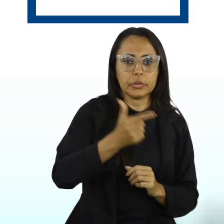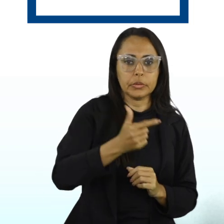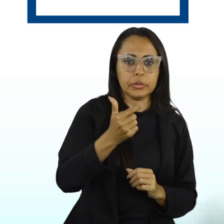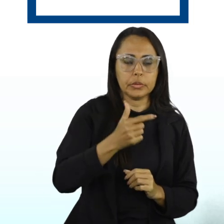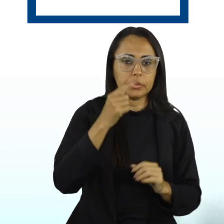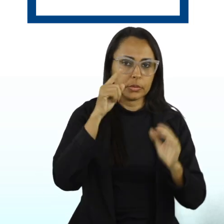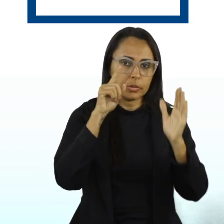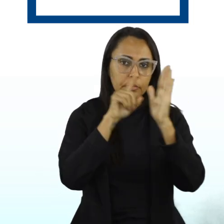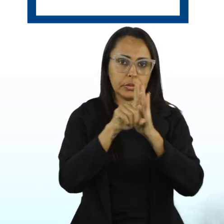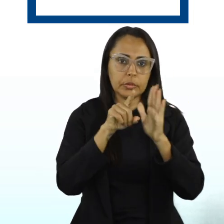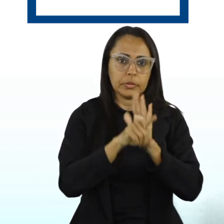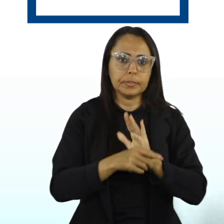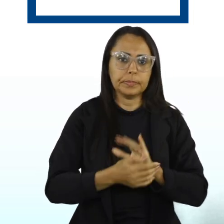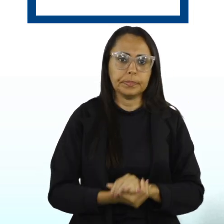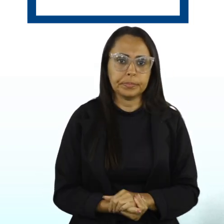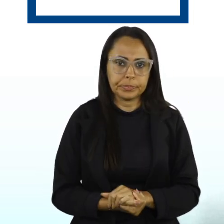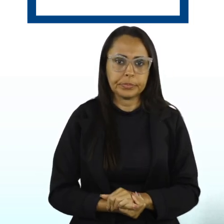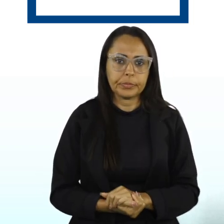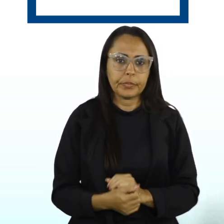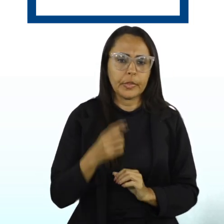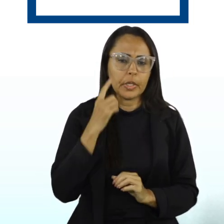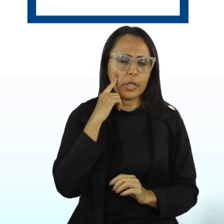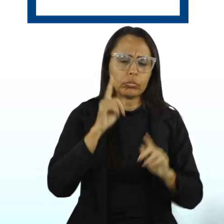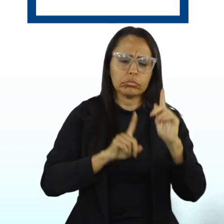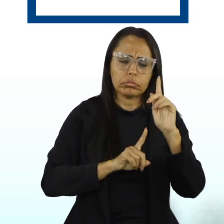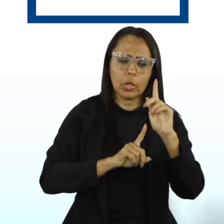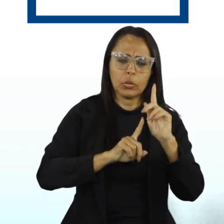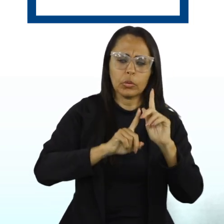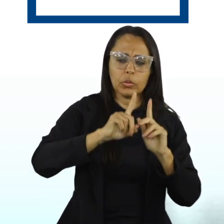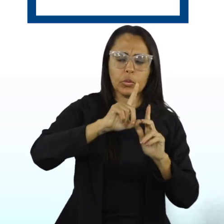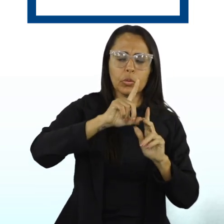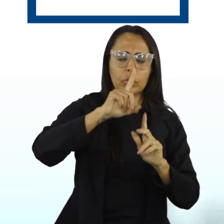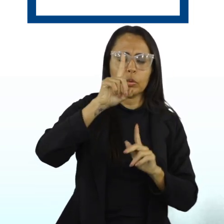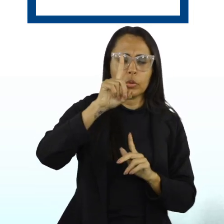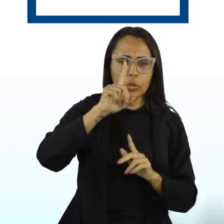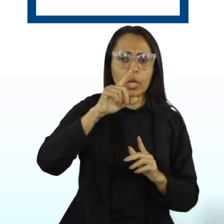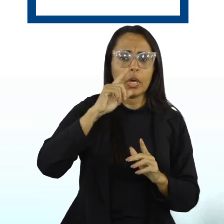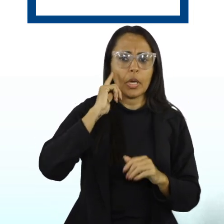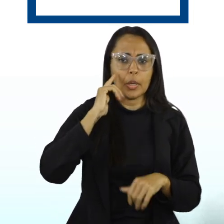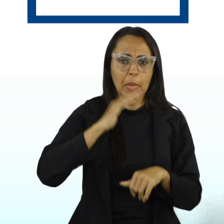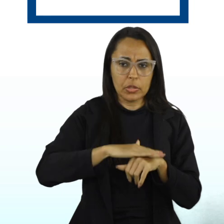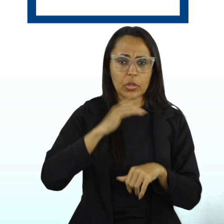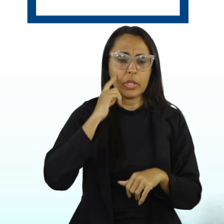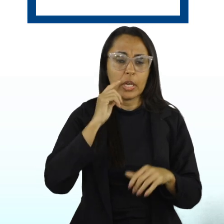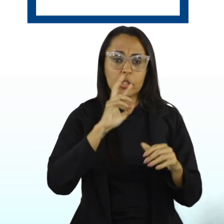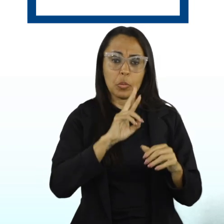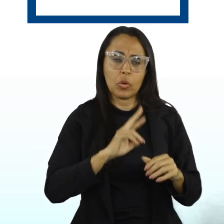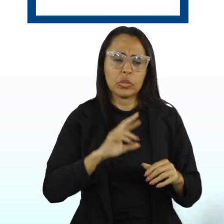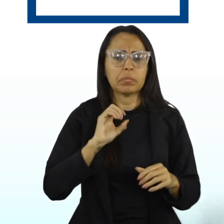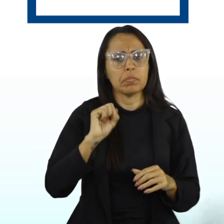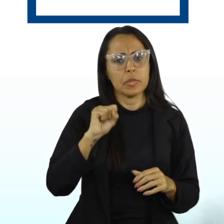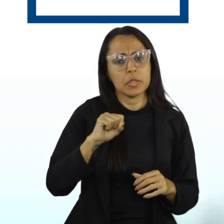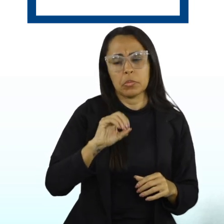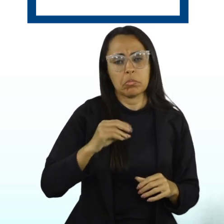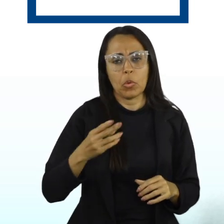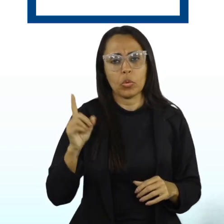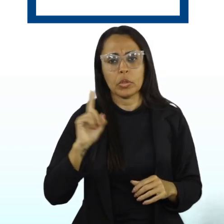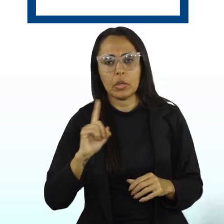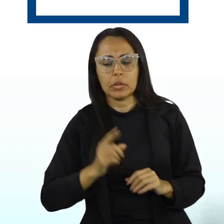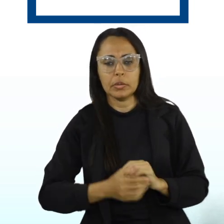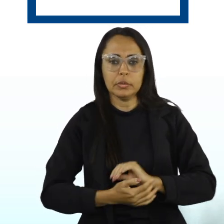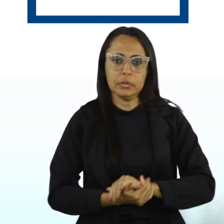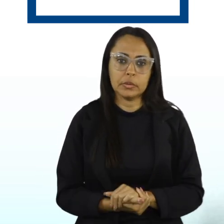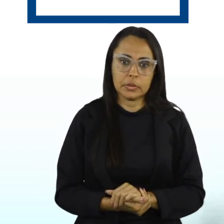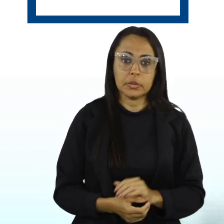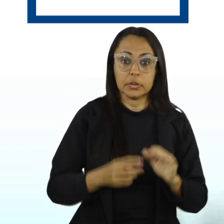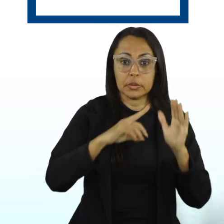pergunta de number 2, você vai perguntar se ele está a uma altura da superfície. E, mais uma vez, você tem como resposta o sim ou não. Se você disser